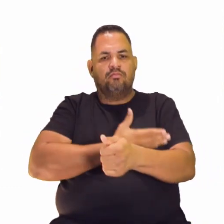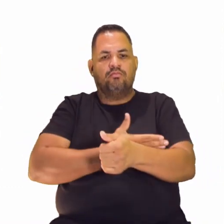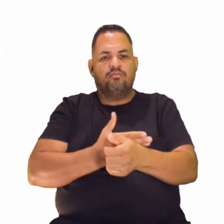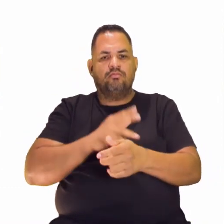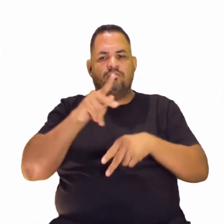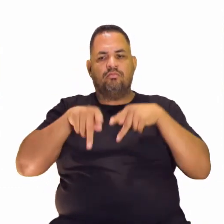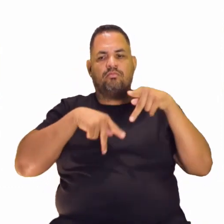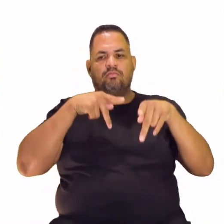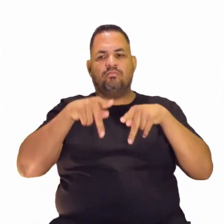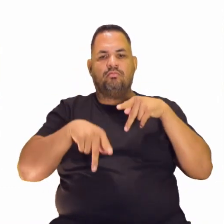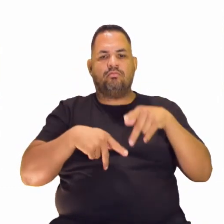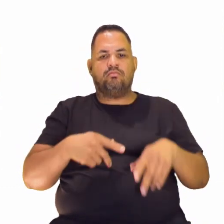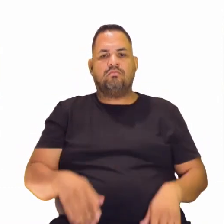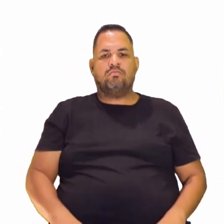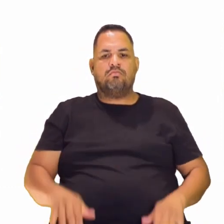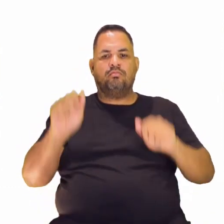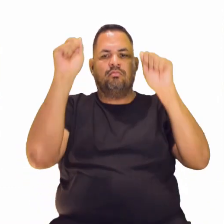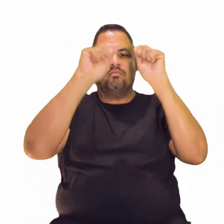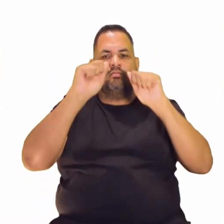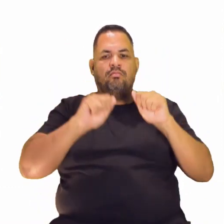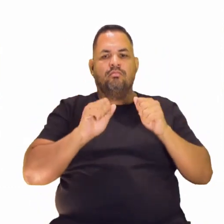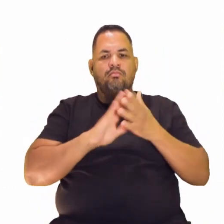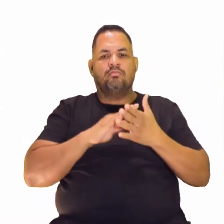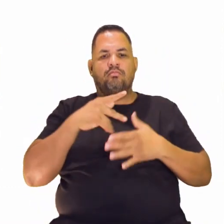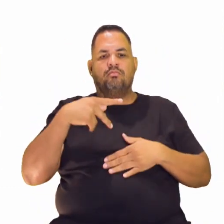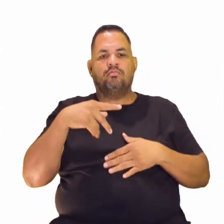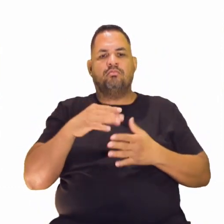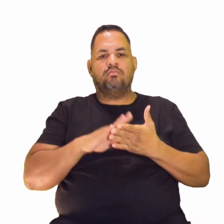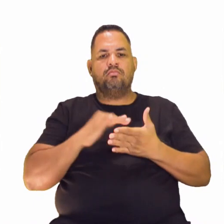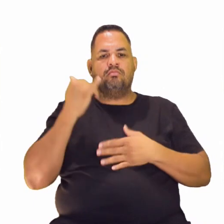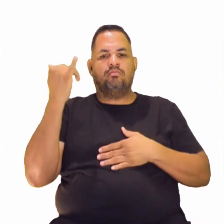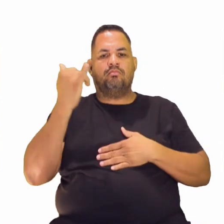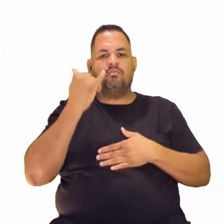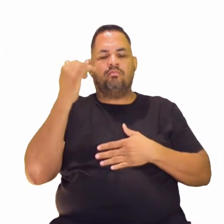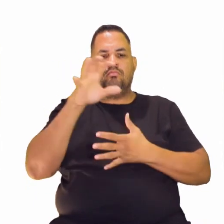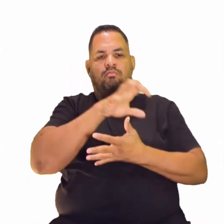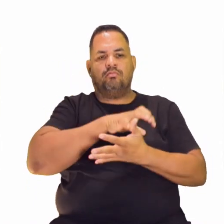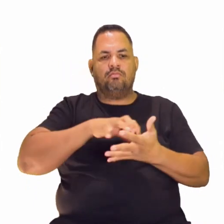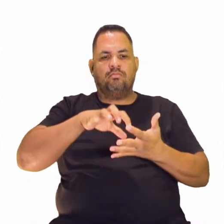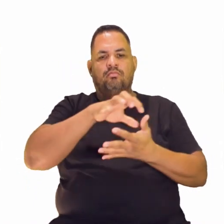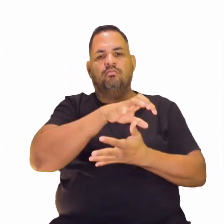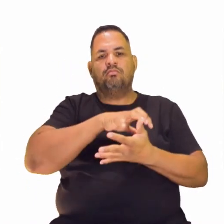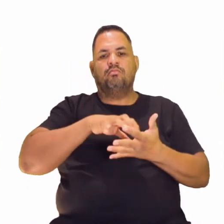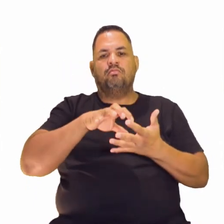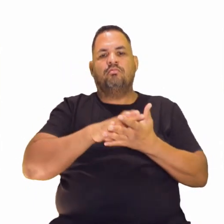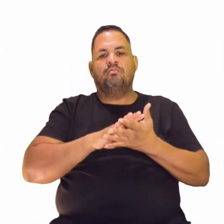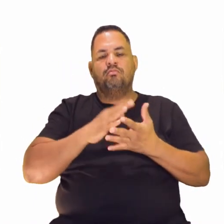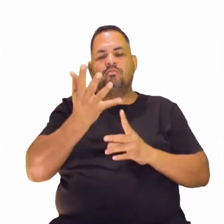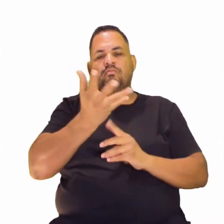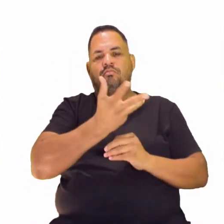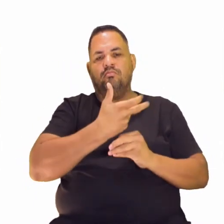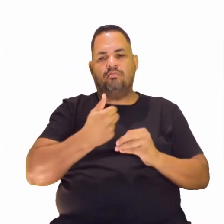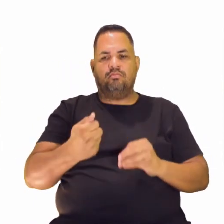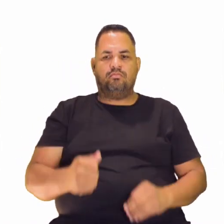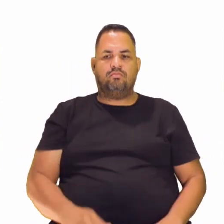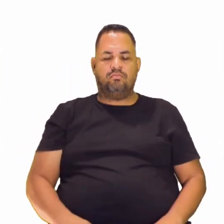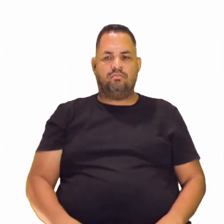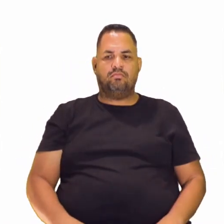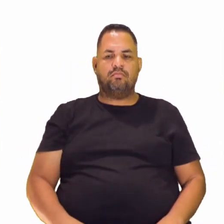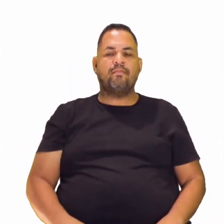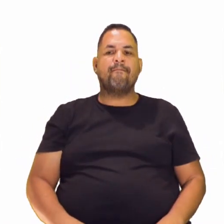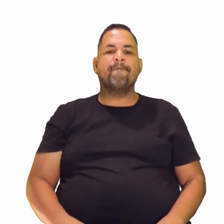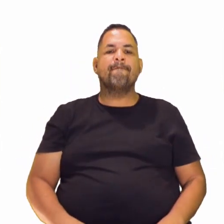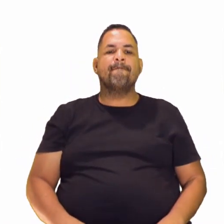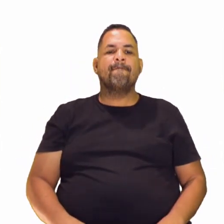e costumes desses povos. A escultura é a sua mais importante manifestação